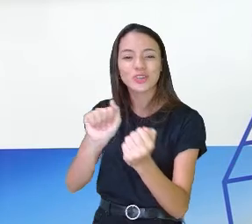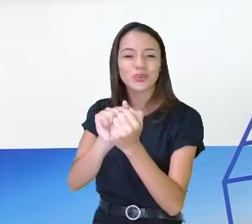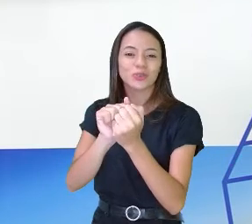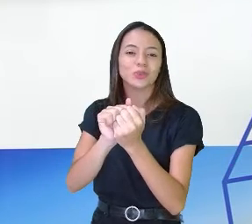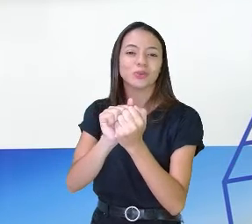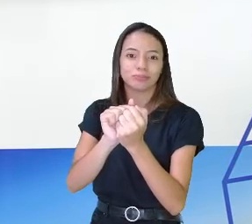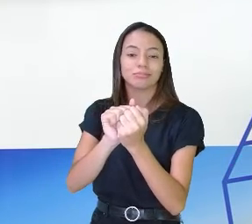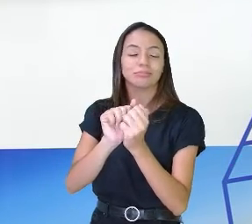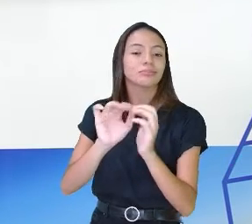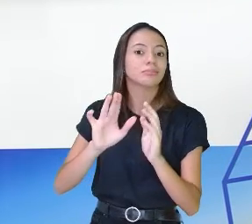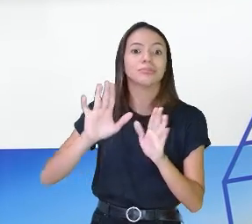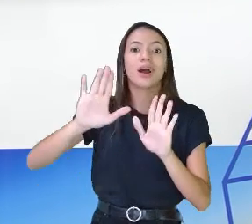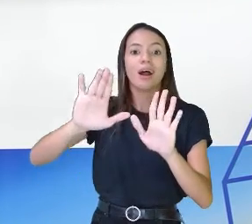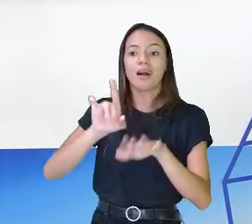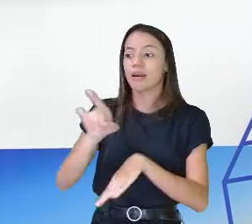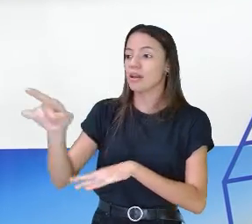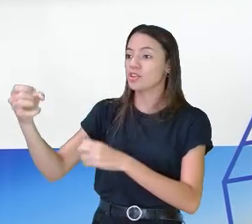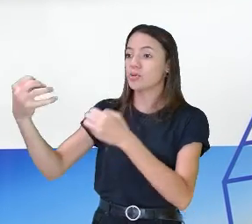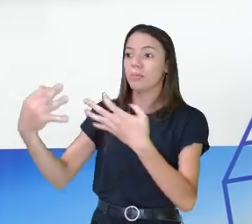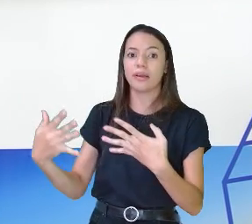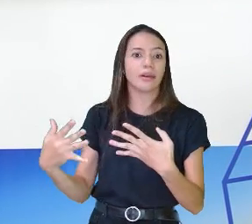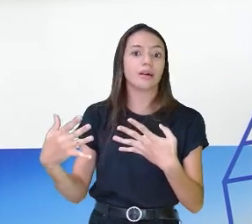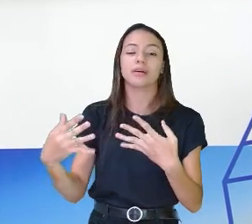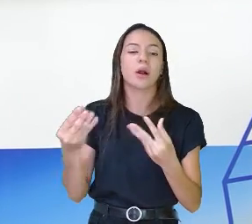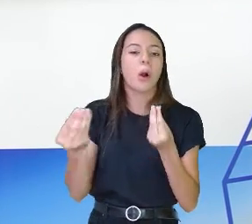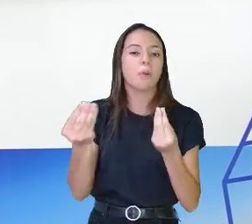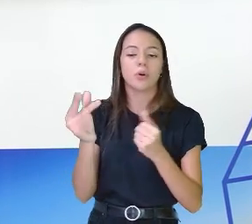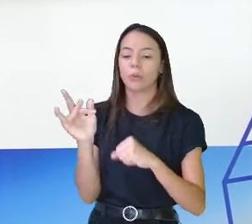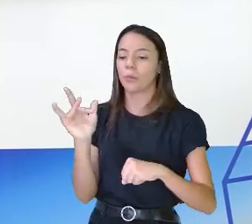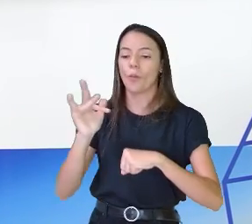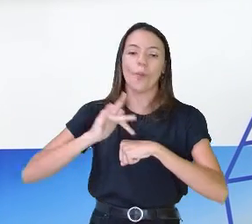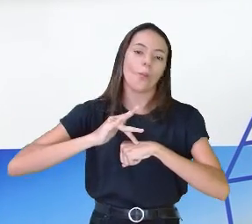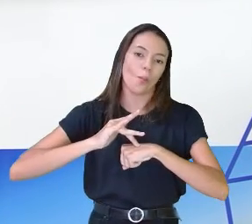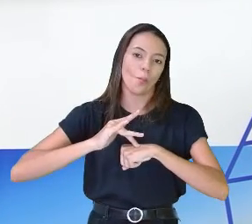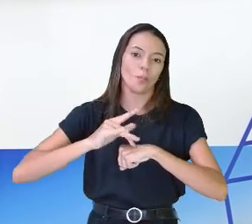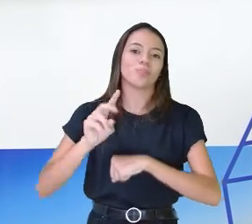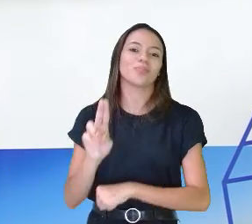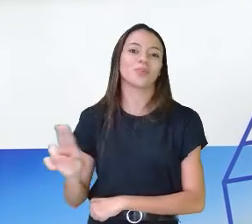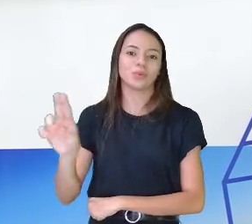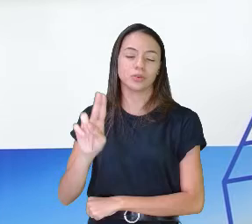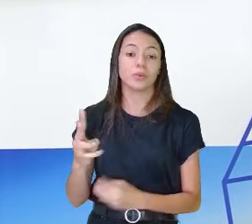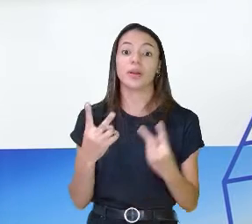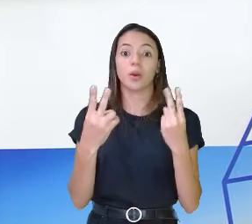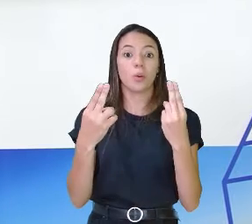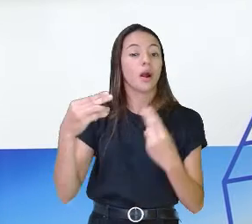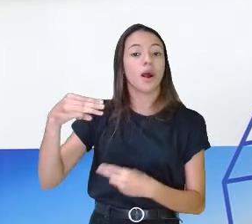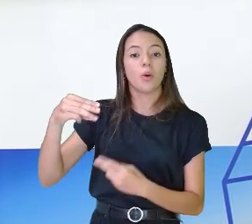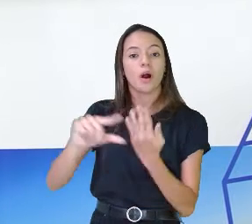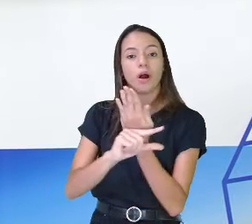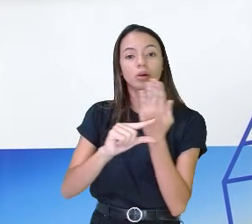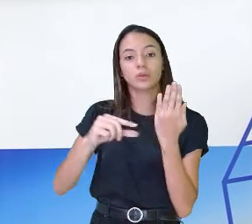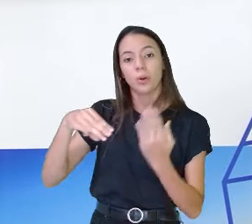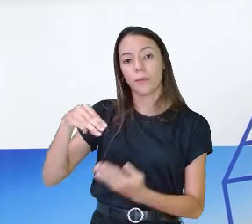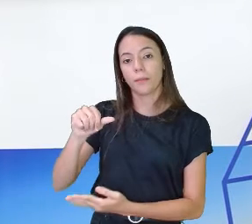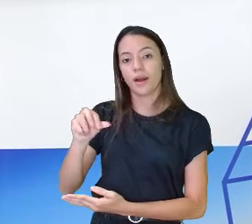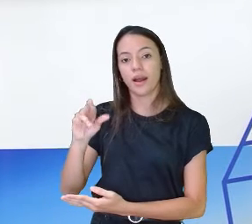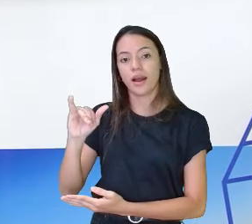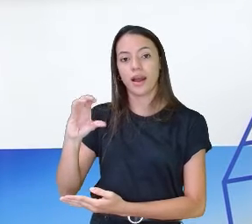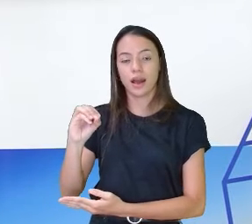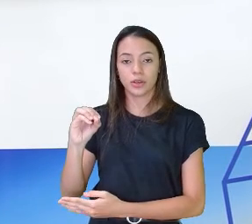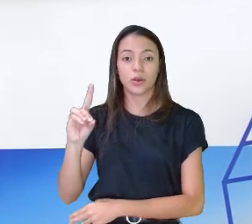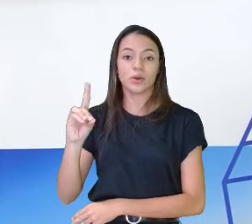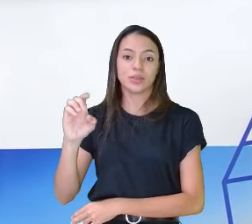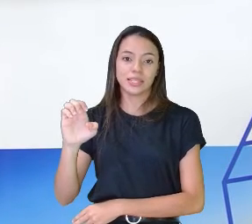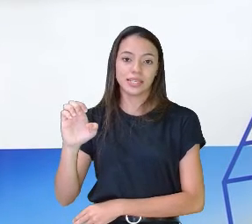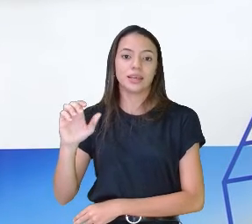ele traz é absolutamente irônico. Do mesmo modo que Mário de Andrade, um outro grandíssimo autor